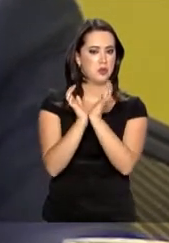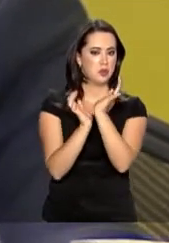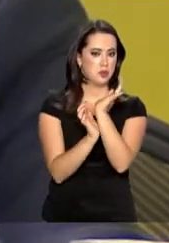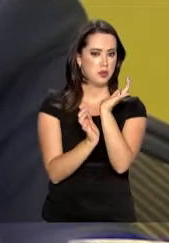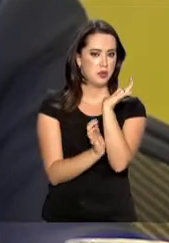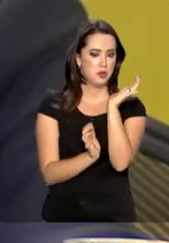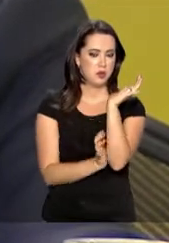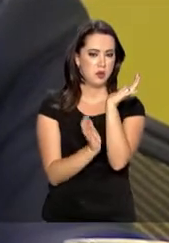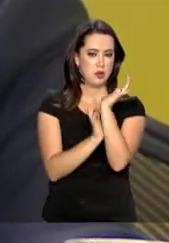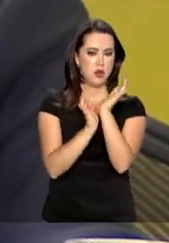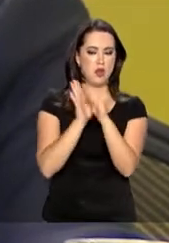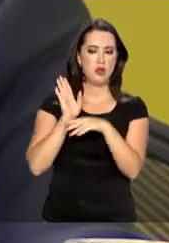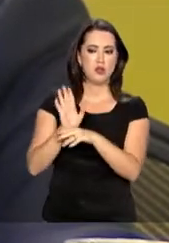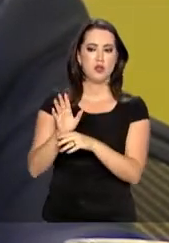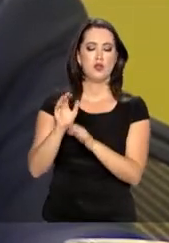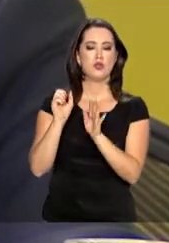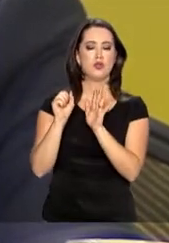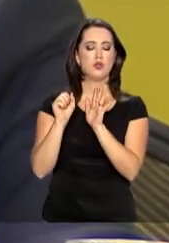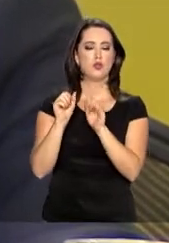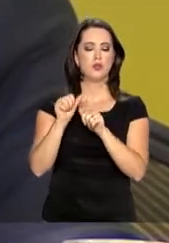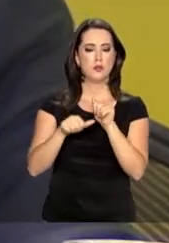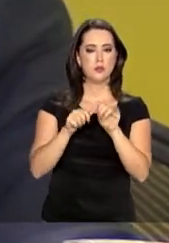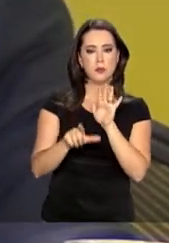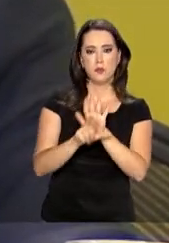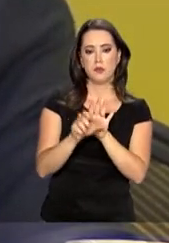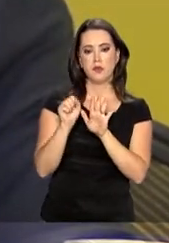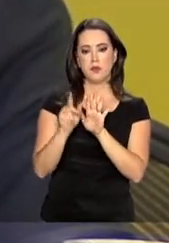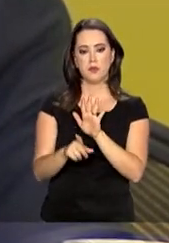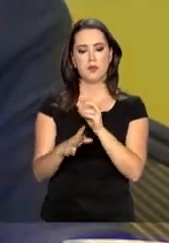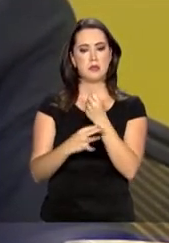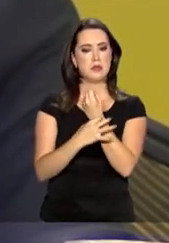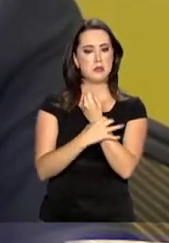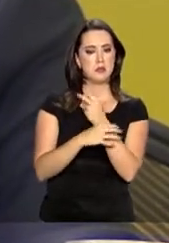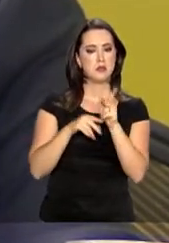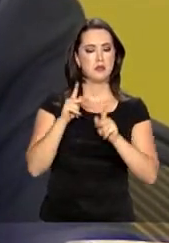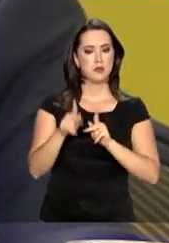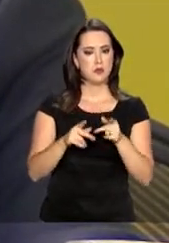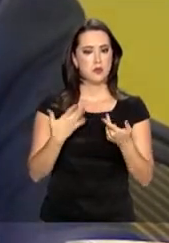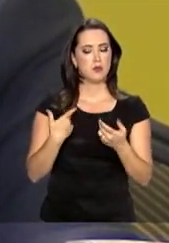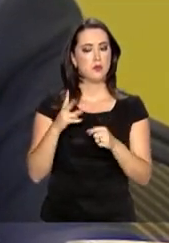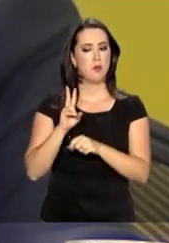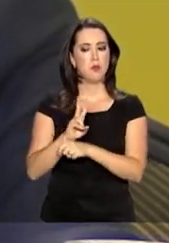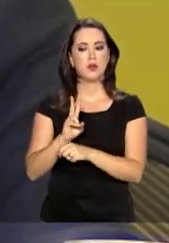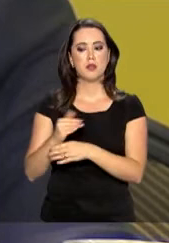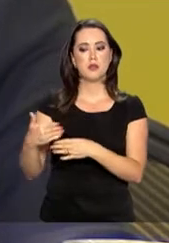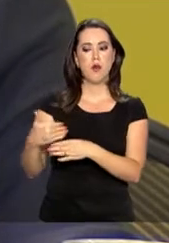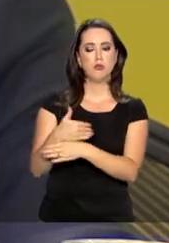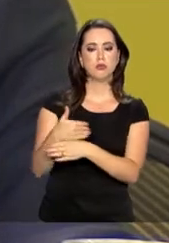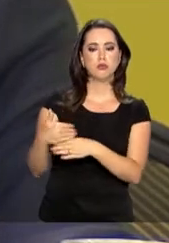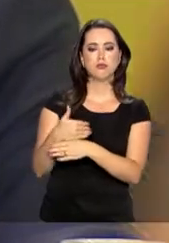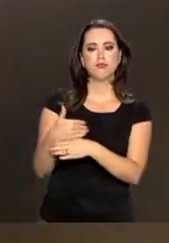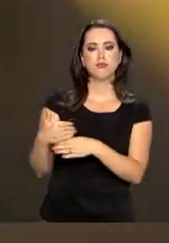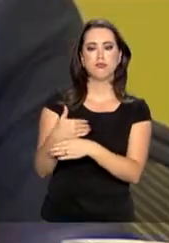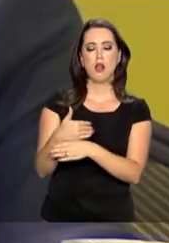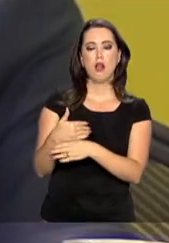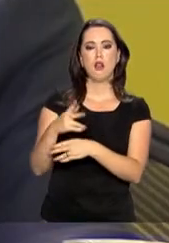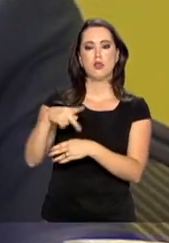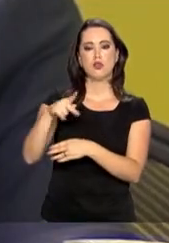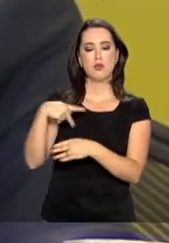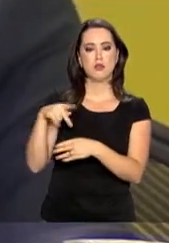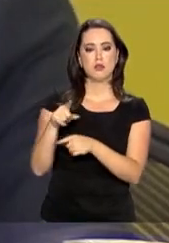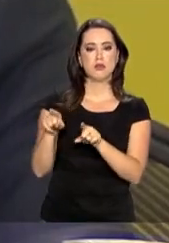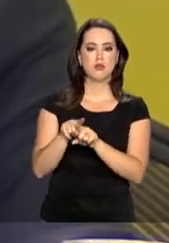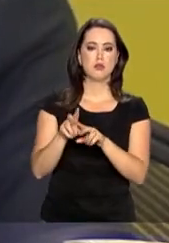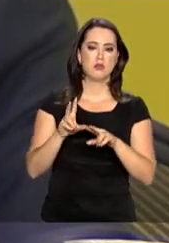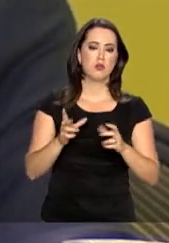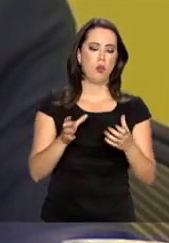reforma, o apoio à reforma da Previdência, os temas ligados à segurança pública, defesa de fronteira, sistema penitenciário,